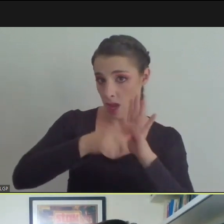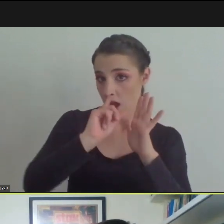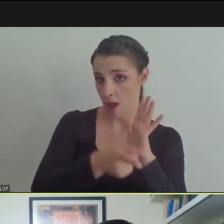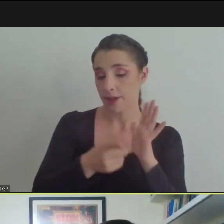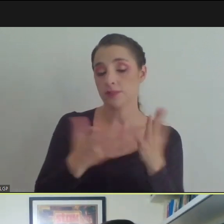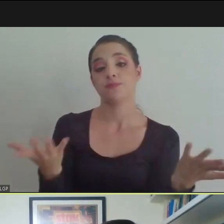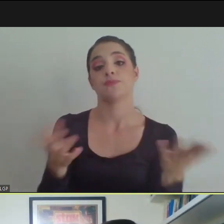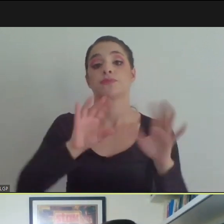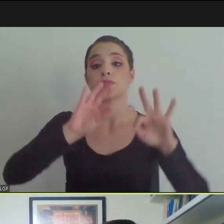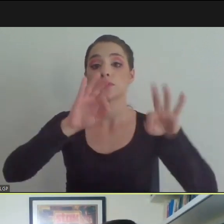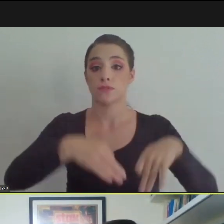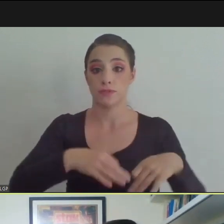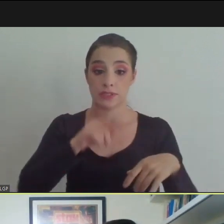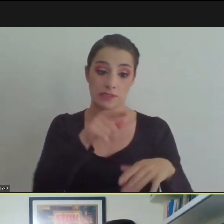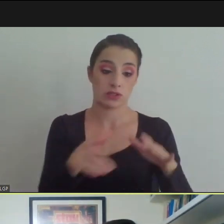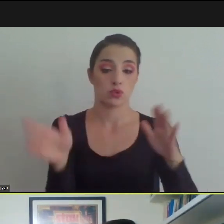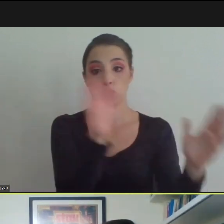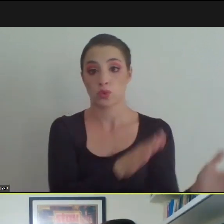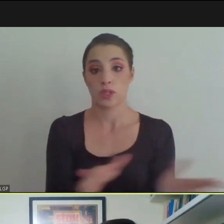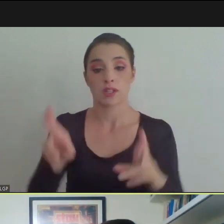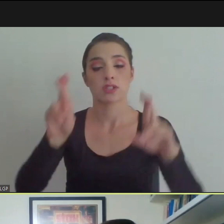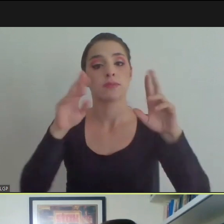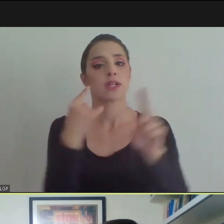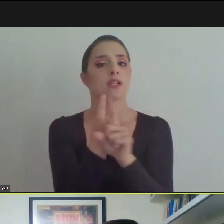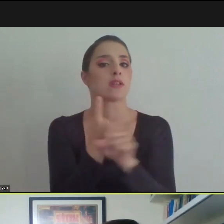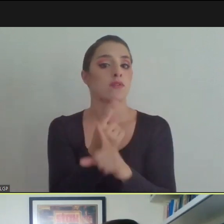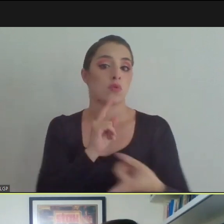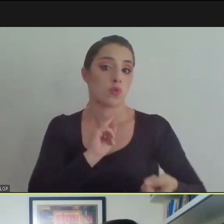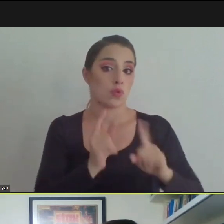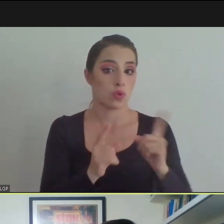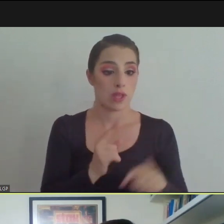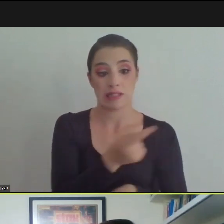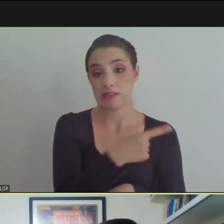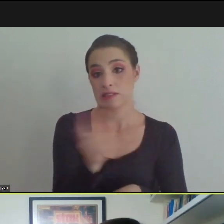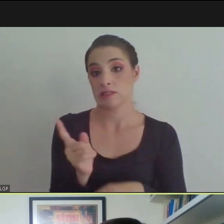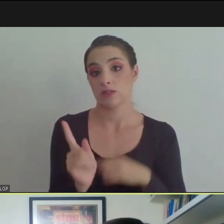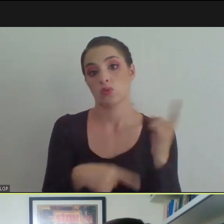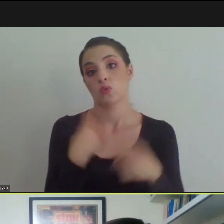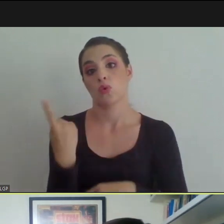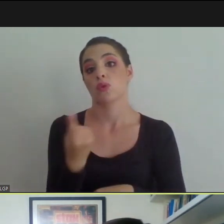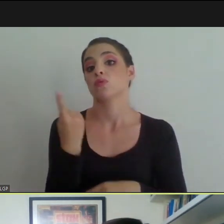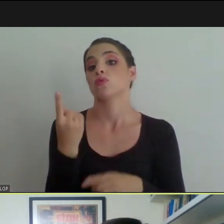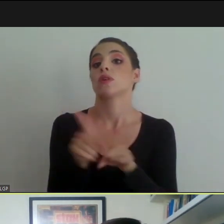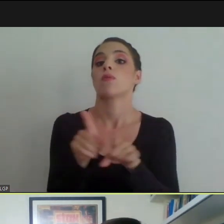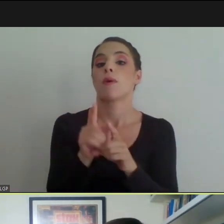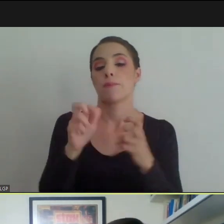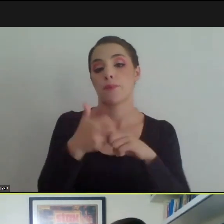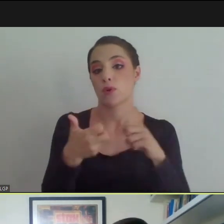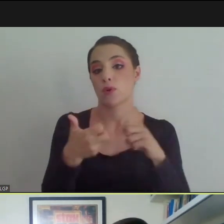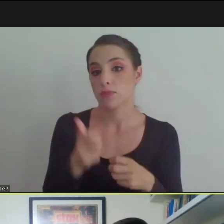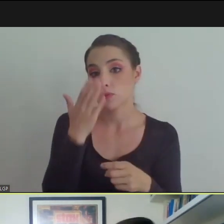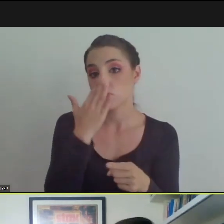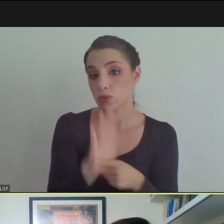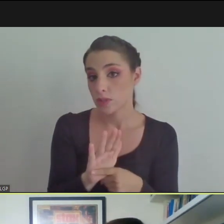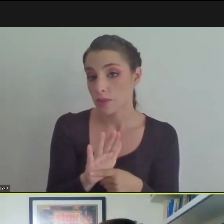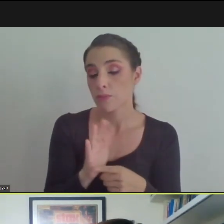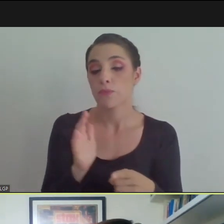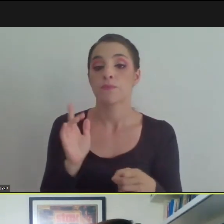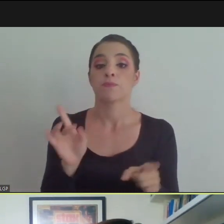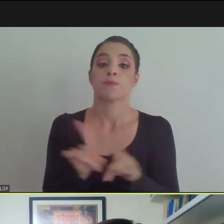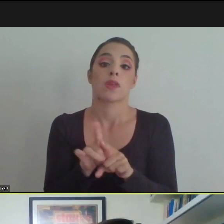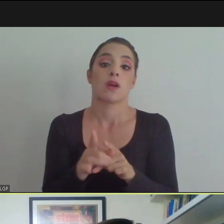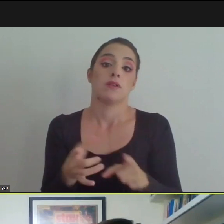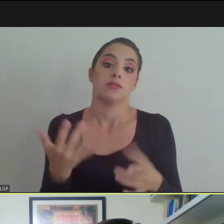ao final dessa jornada, a expectativa é que servidoras e servidores sejam capazes de definir problemas com mais clareza, coletar informações